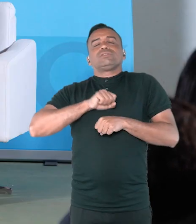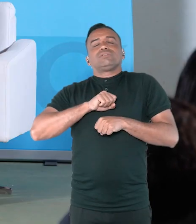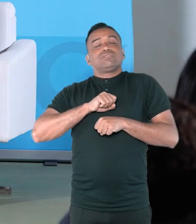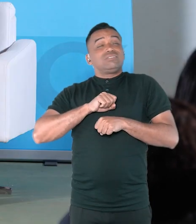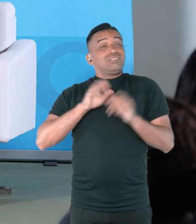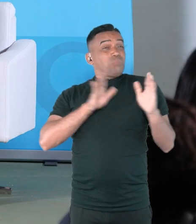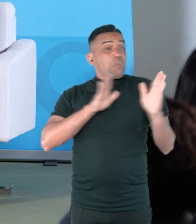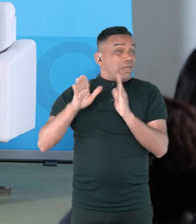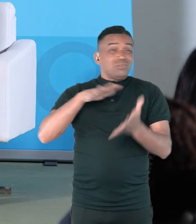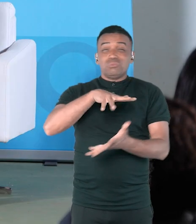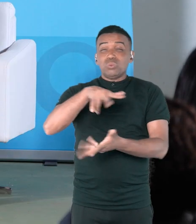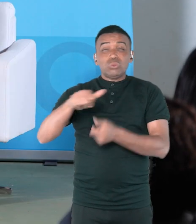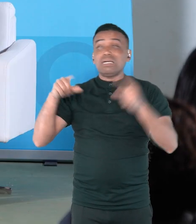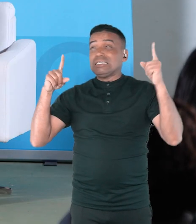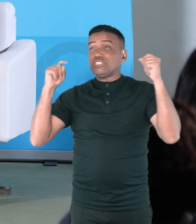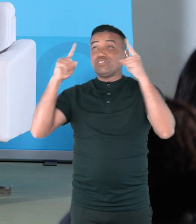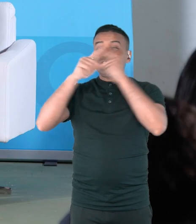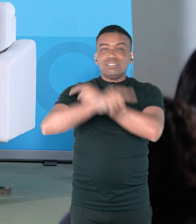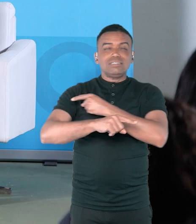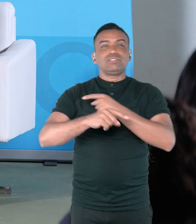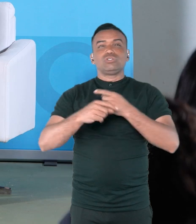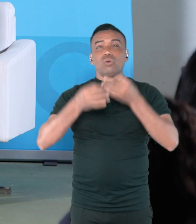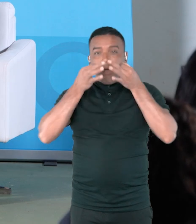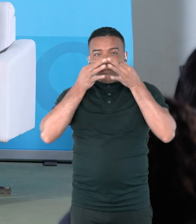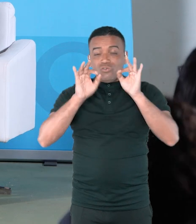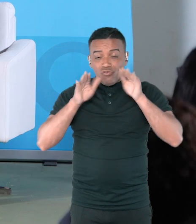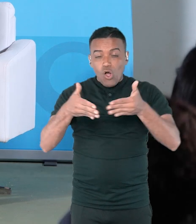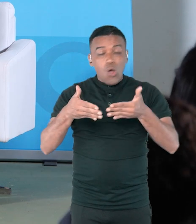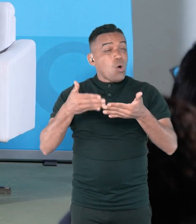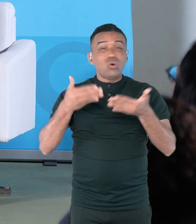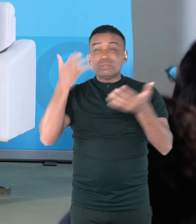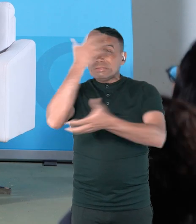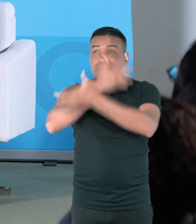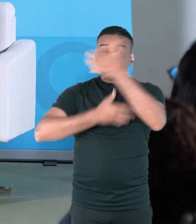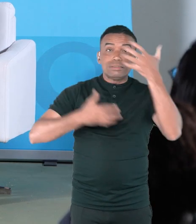é tão difícil, a nossa atenção está tão...